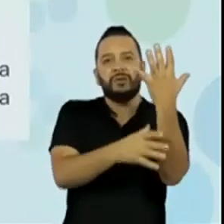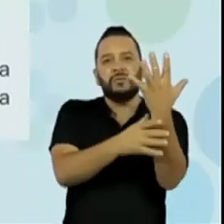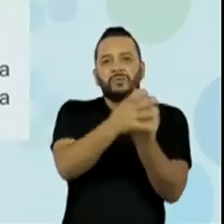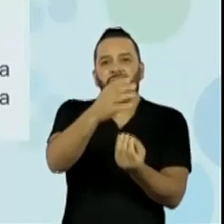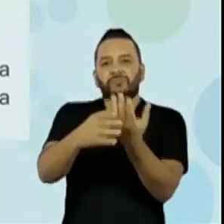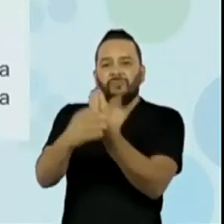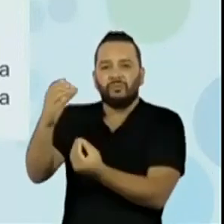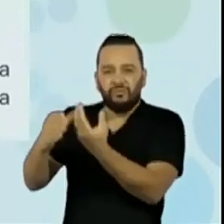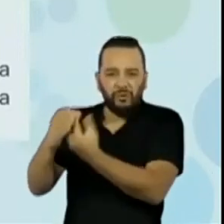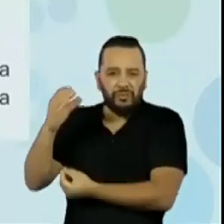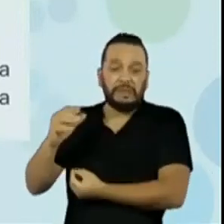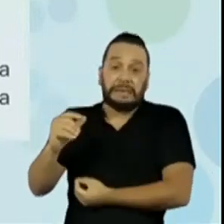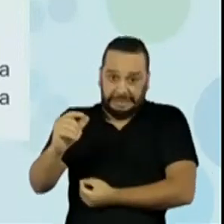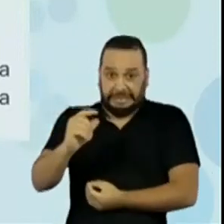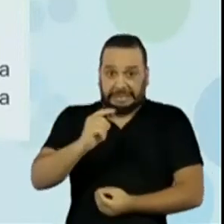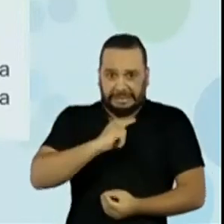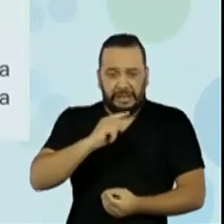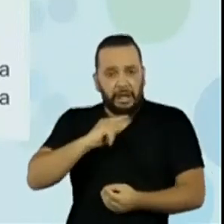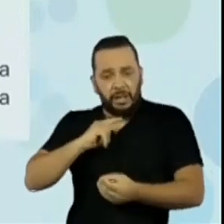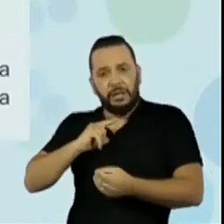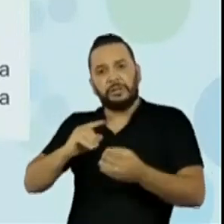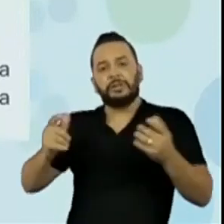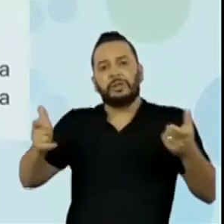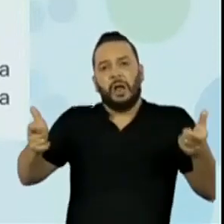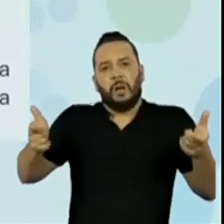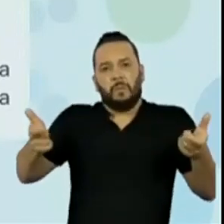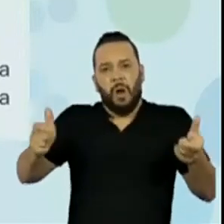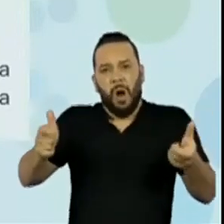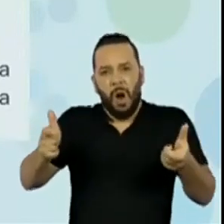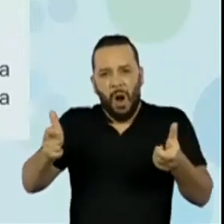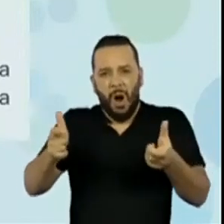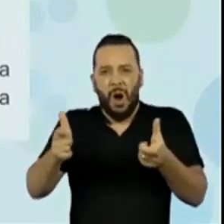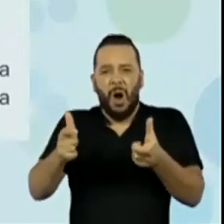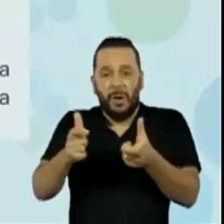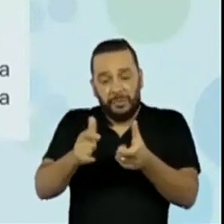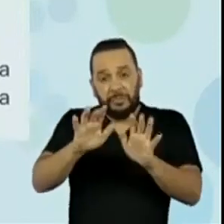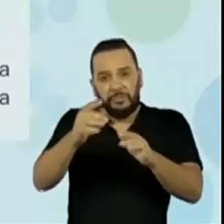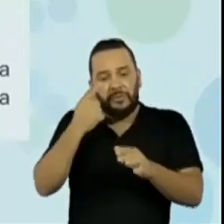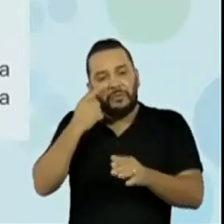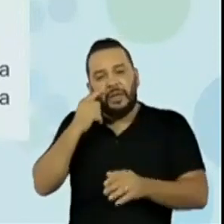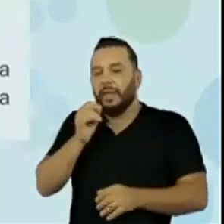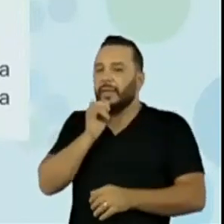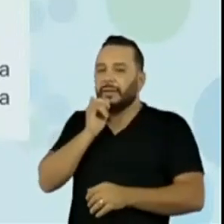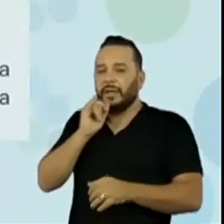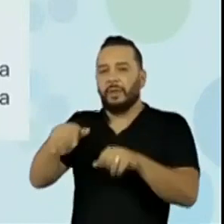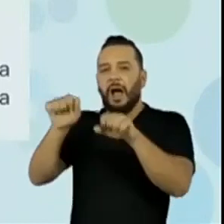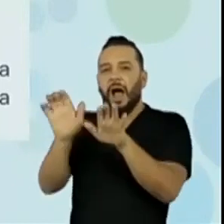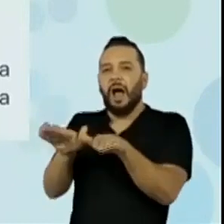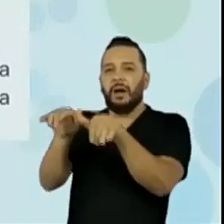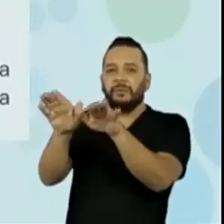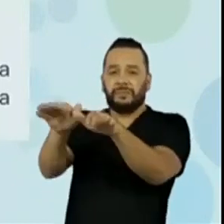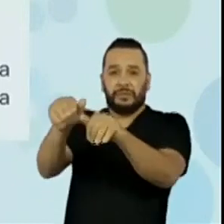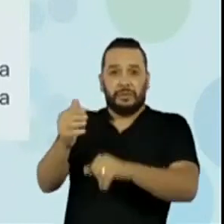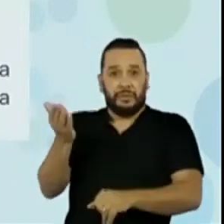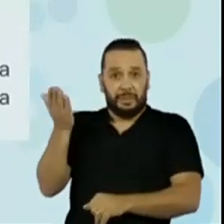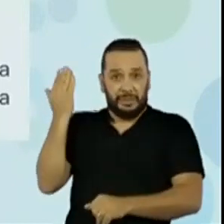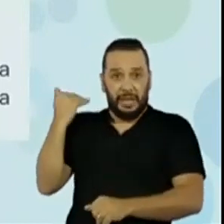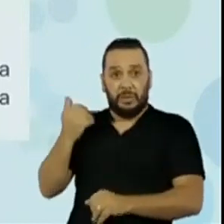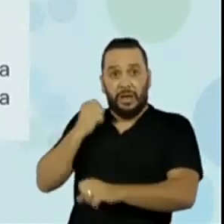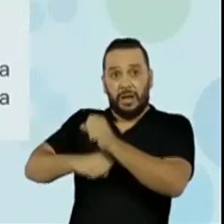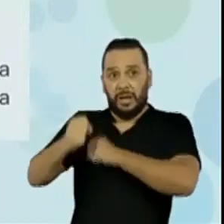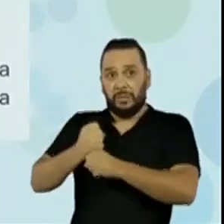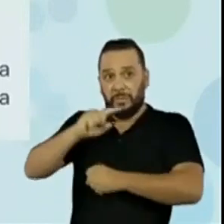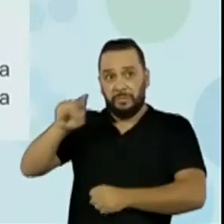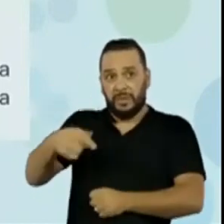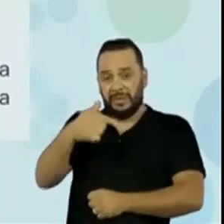proporção alarmante com que a taxa de extinção vem crescendo, vamos tomar as aves como exemplo. Até o ano de 1700,